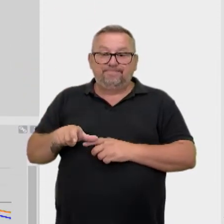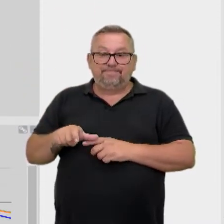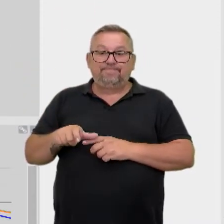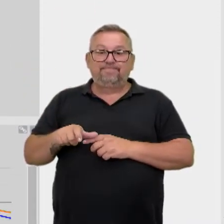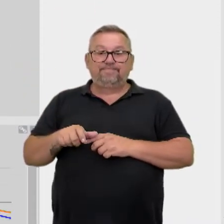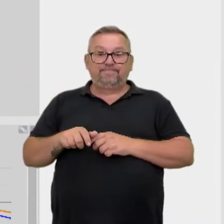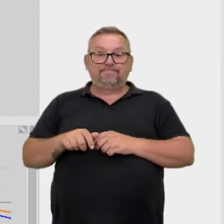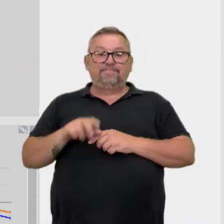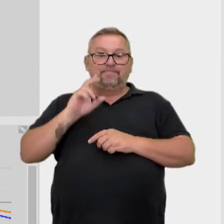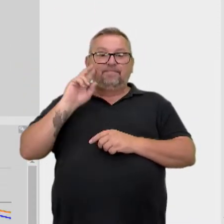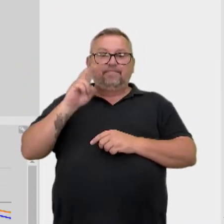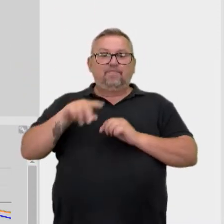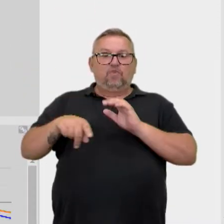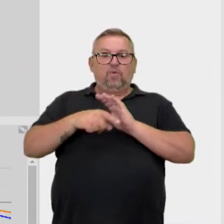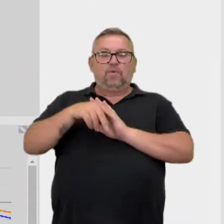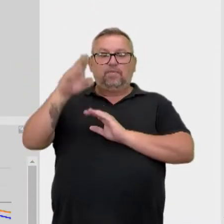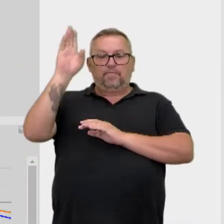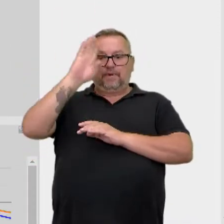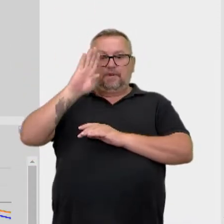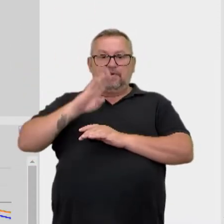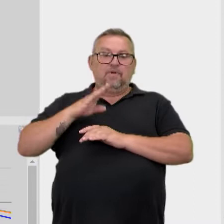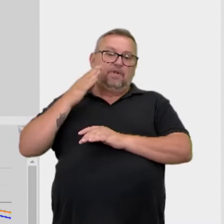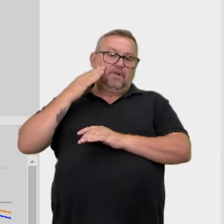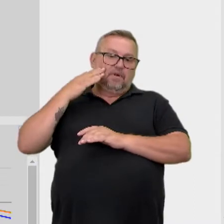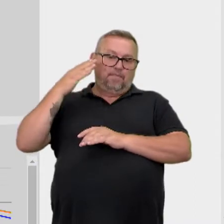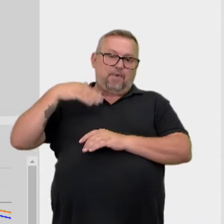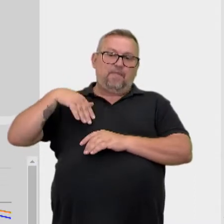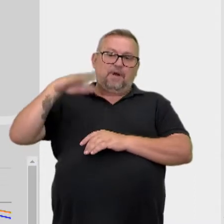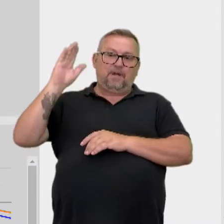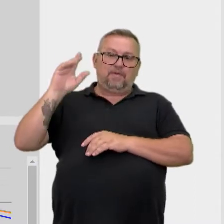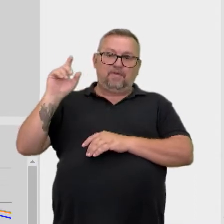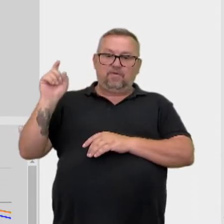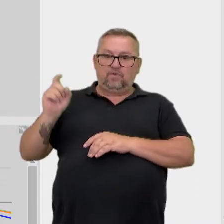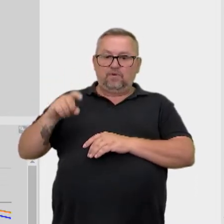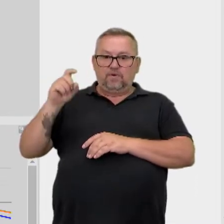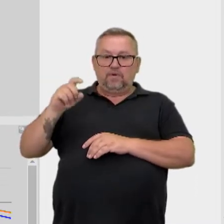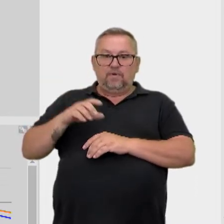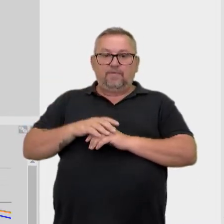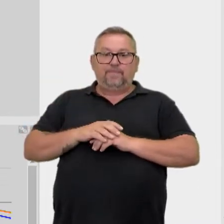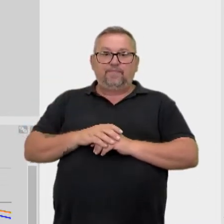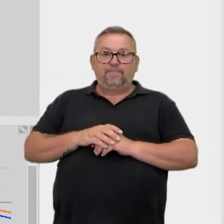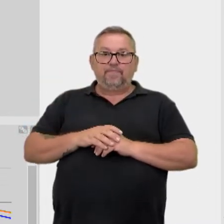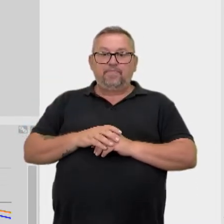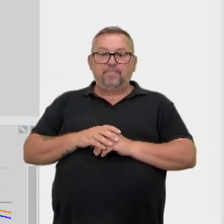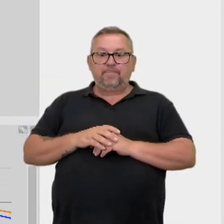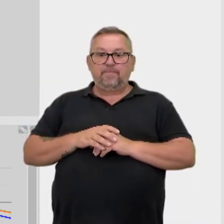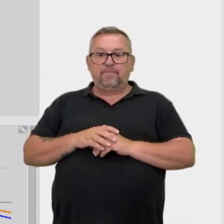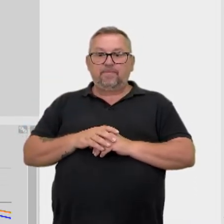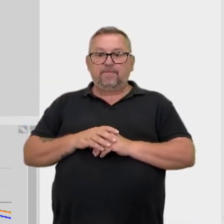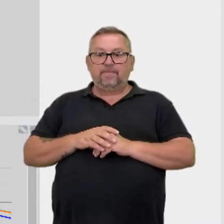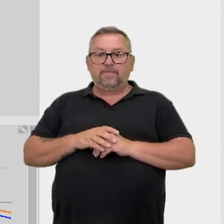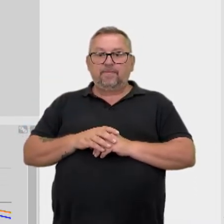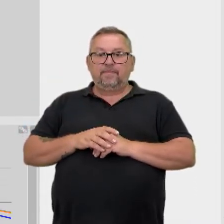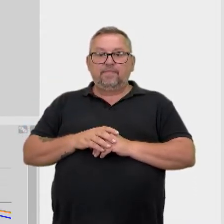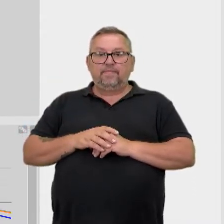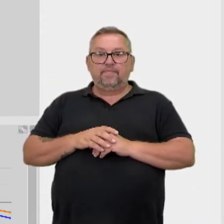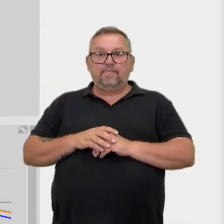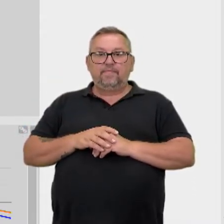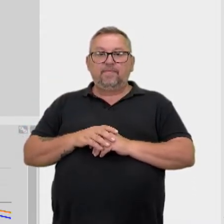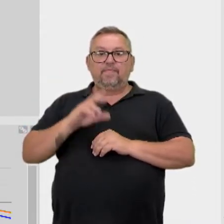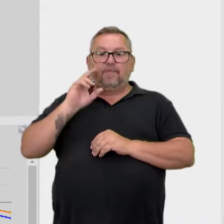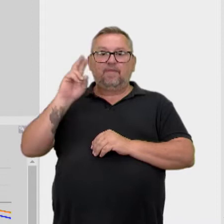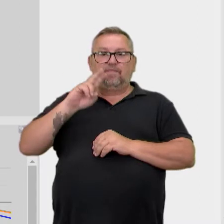estimativa do Brasil. E se você quiser mais informações, é só clicar aqui no i, tá vendo aqui, ó, tô aqui no cursor, e tá aqui, ó,